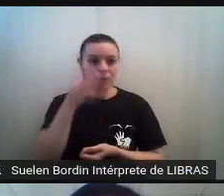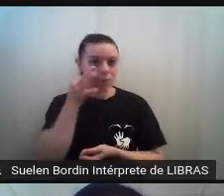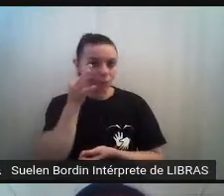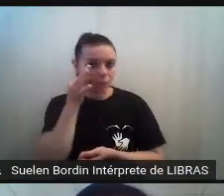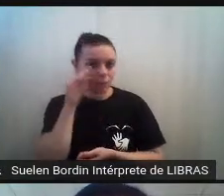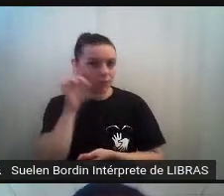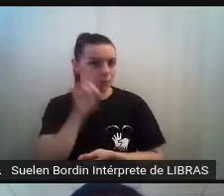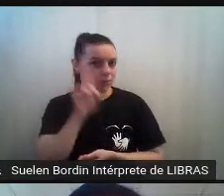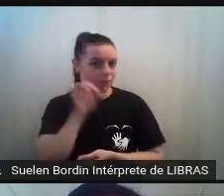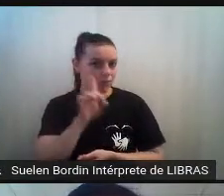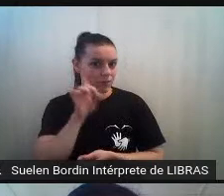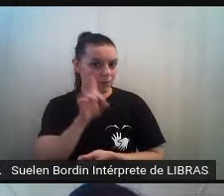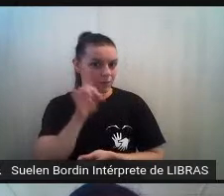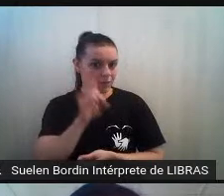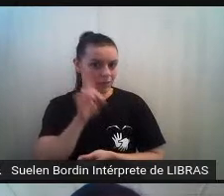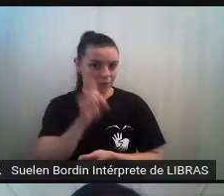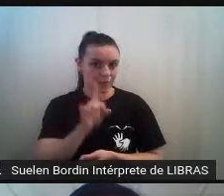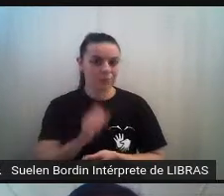Unidos, então.